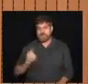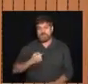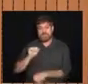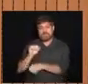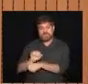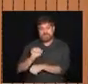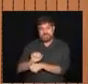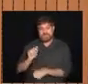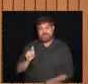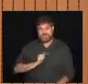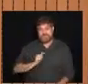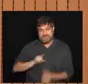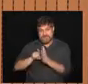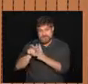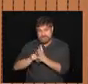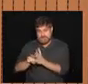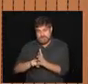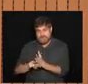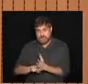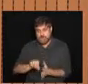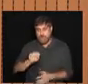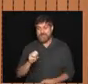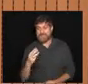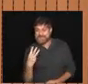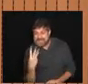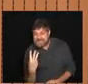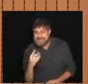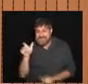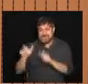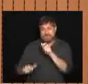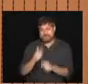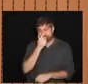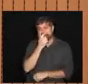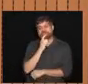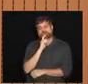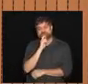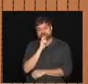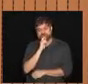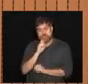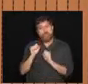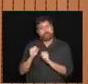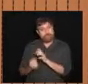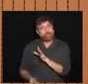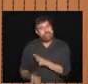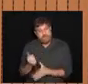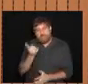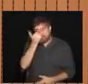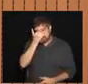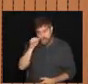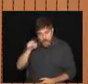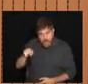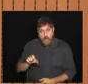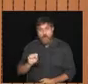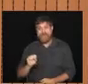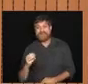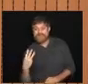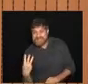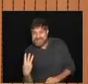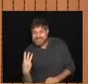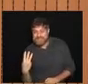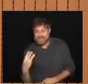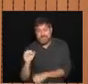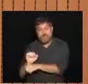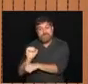aguardando o resultado de exame de 83 pessoas, que podem vir a ser confirmados. Os 2 casos,